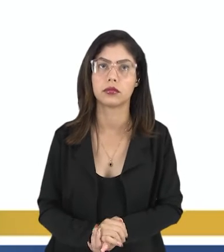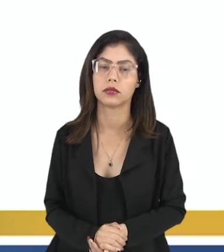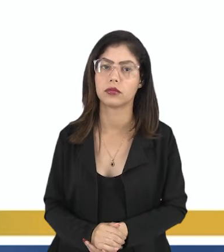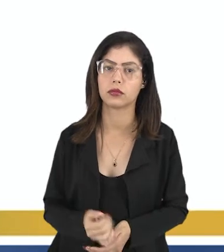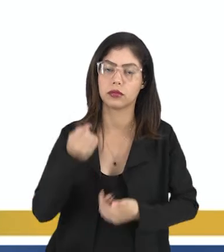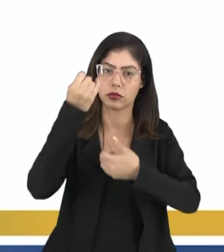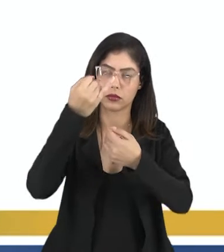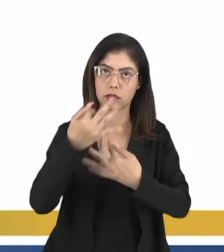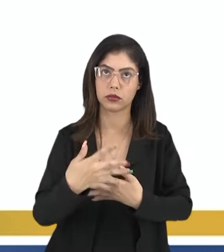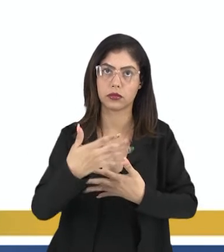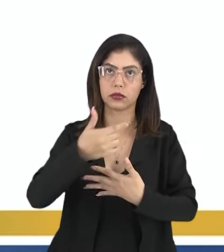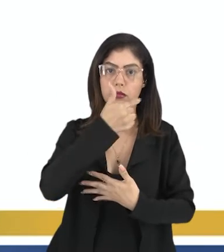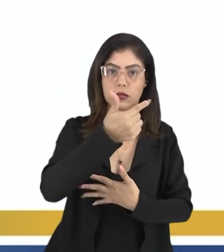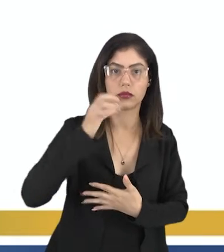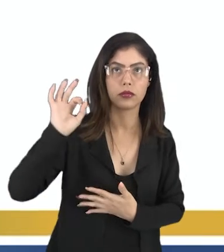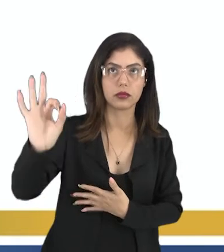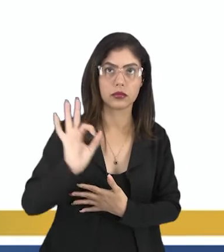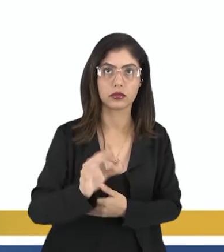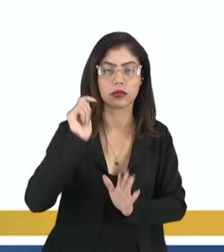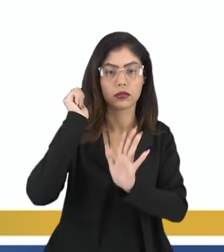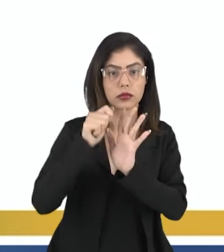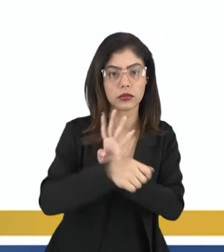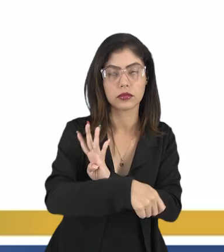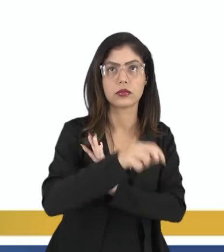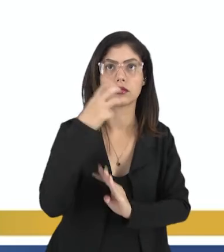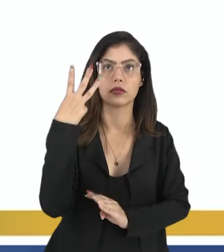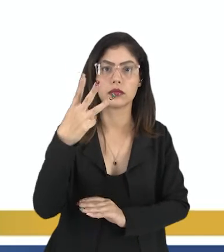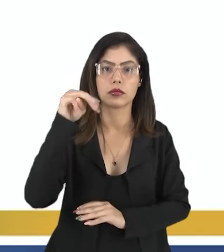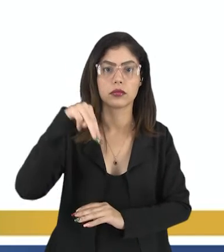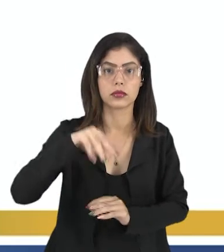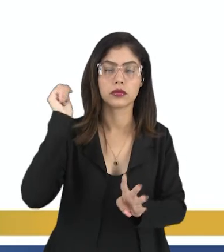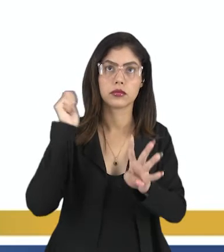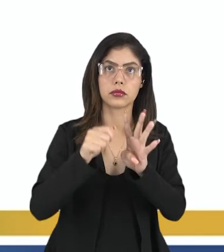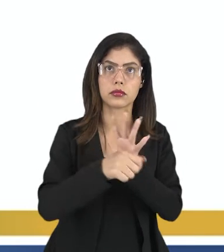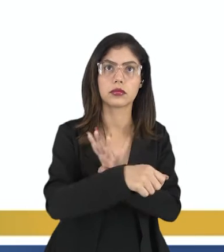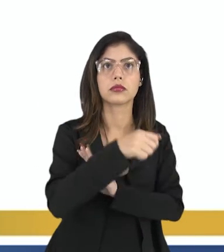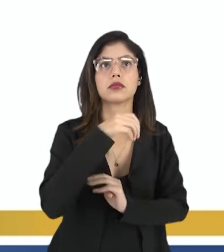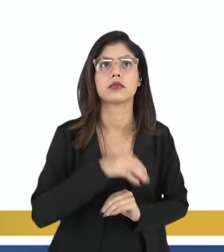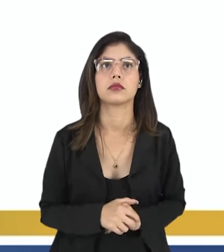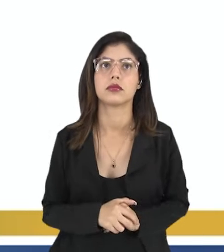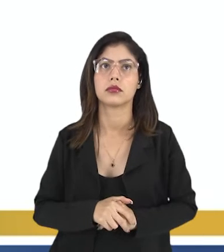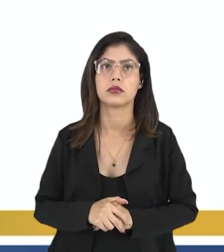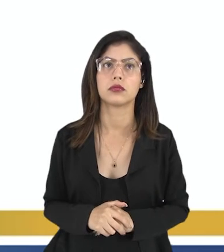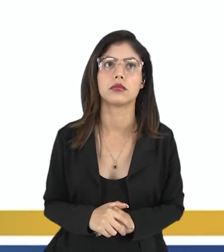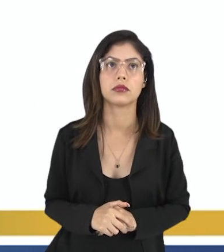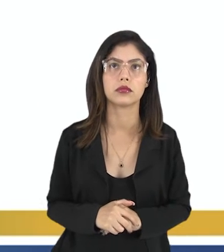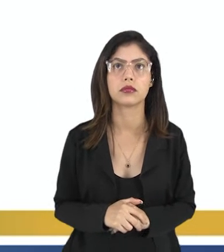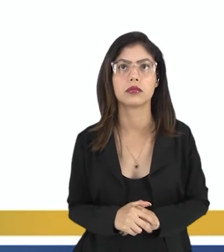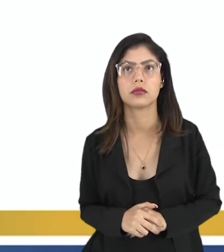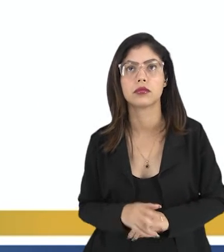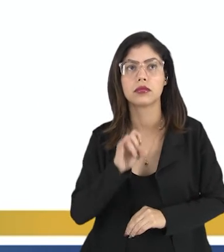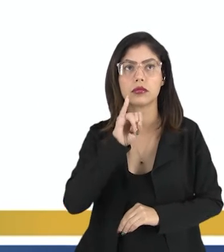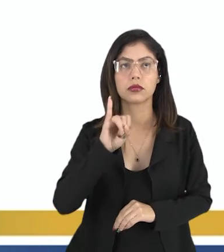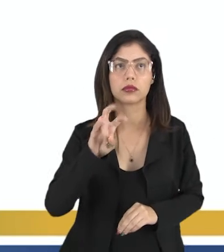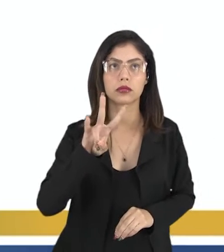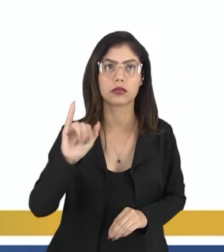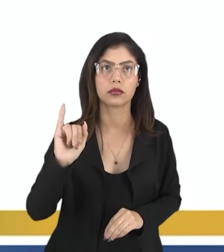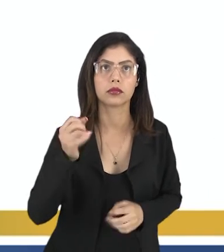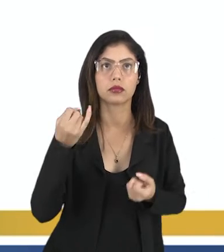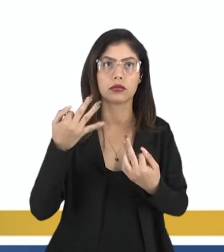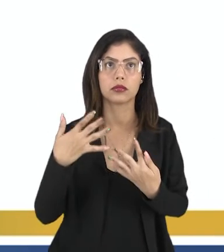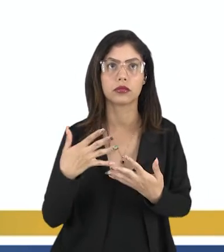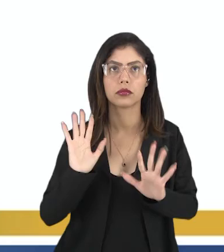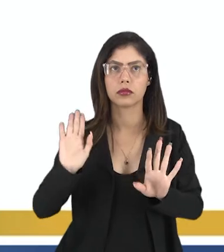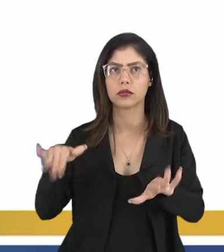aplicada a uma taxa de 2% ao mês, durante 3 meses. E aí vem o comando da questão, que